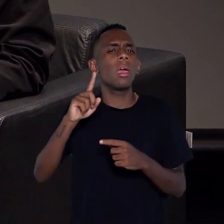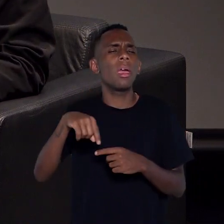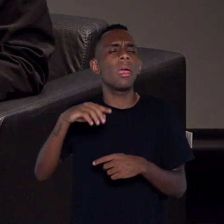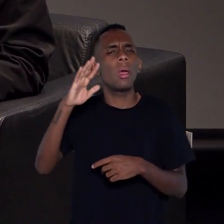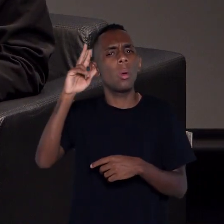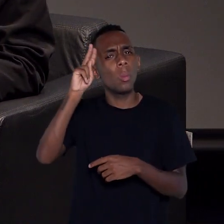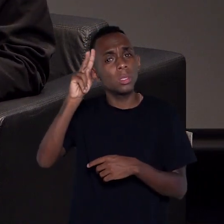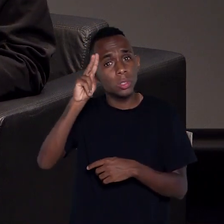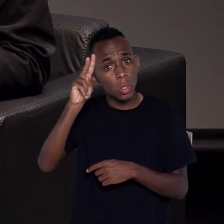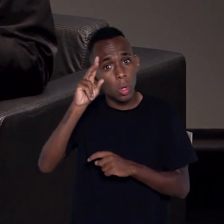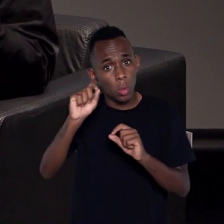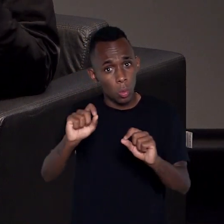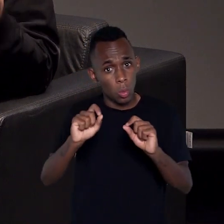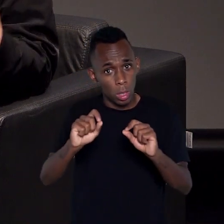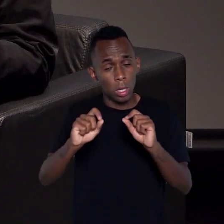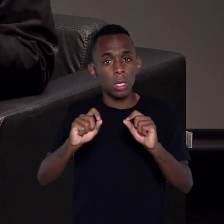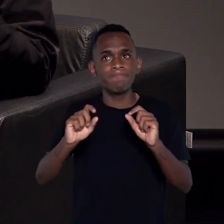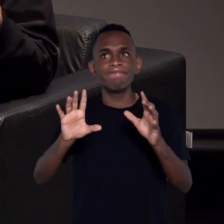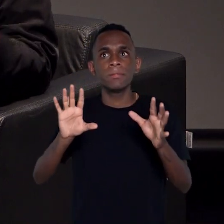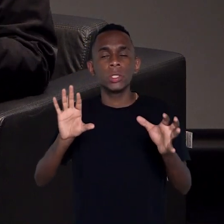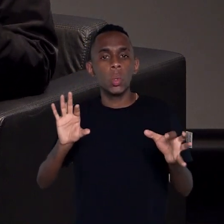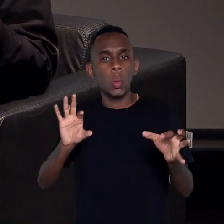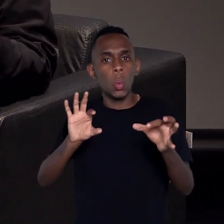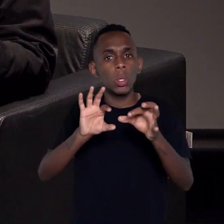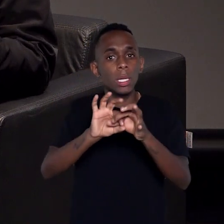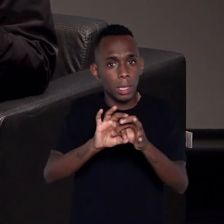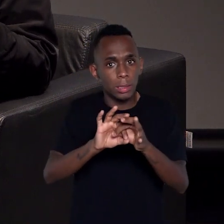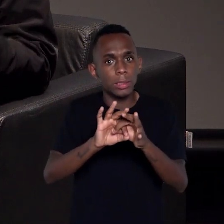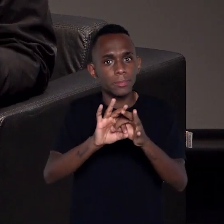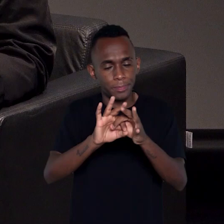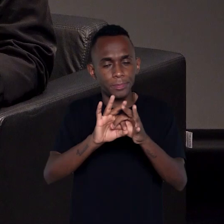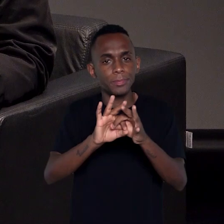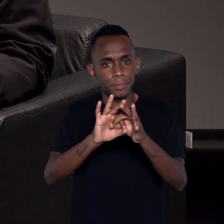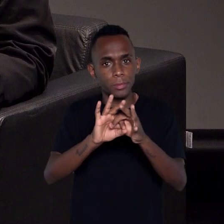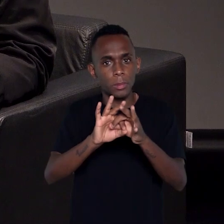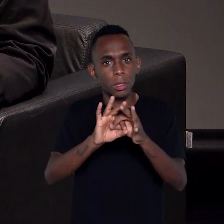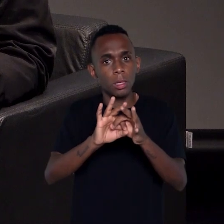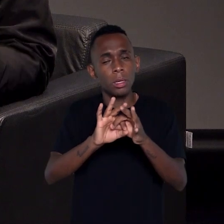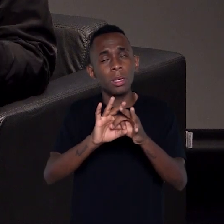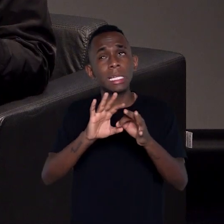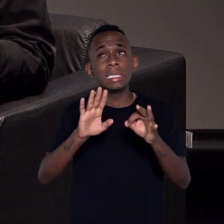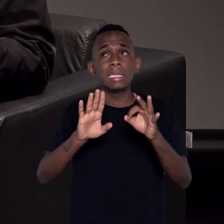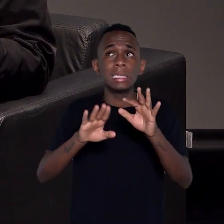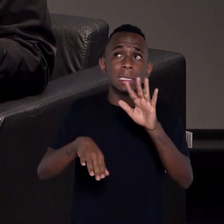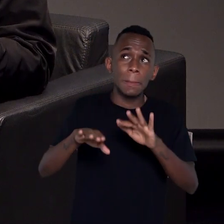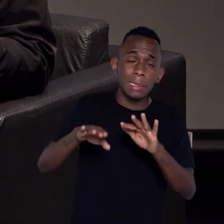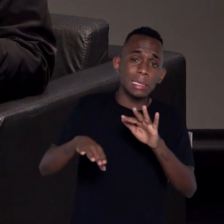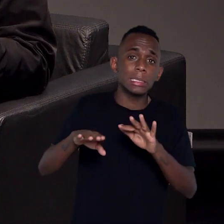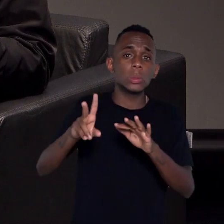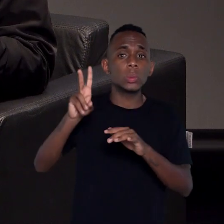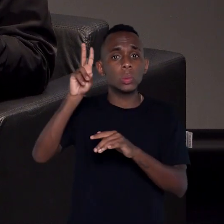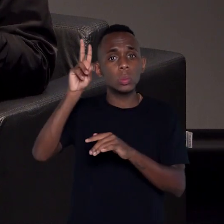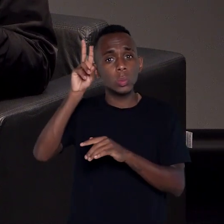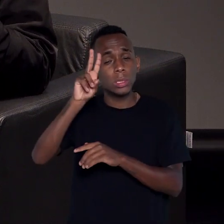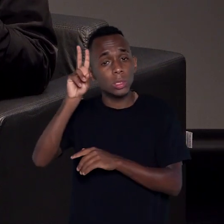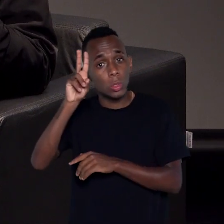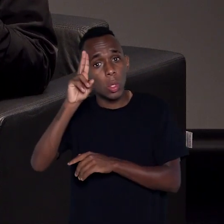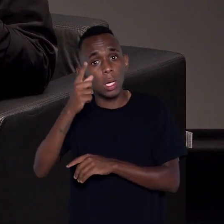que, de alguma maneira, se conecta com uma história que talvez a gente